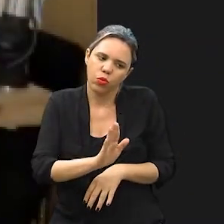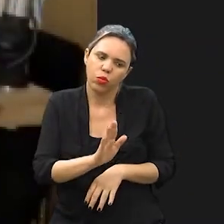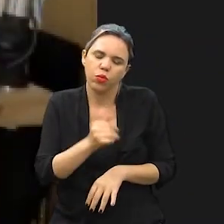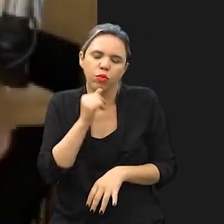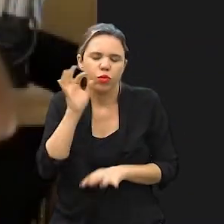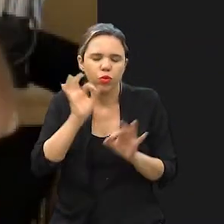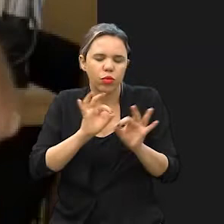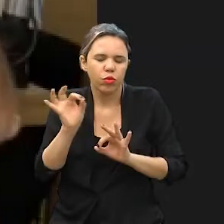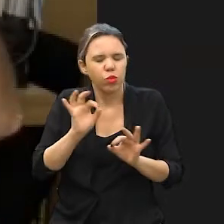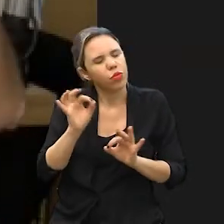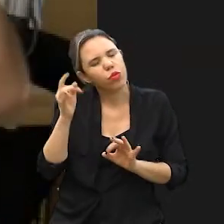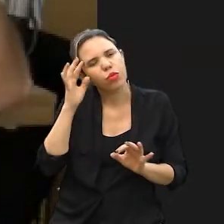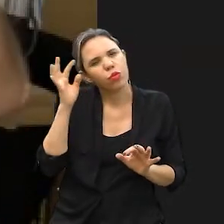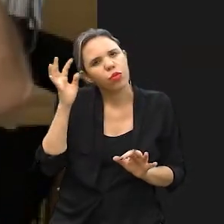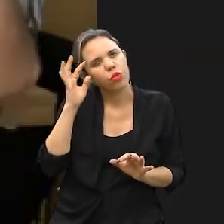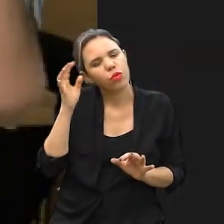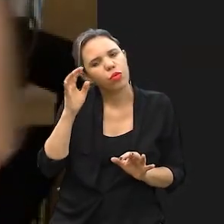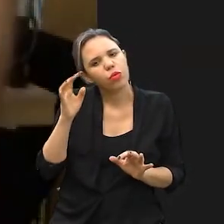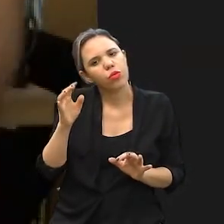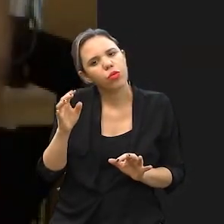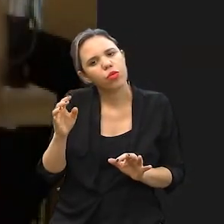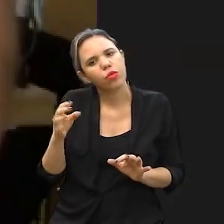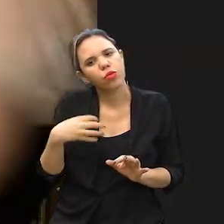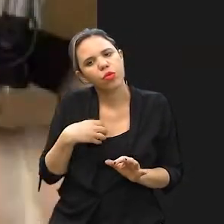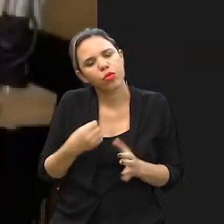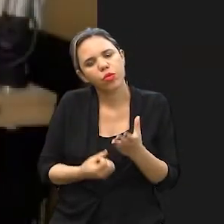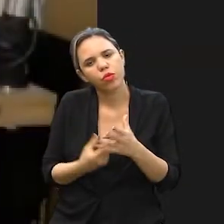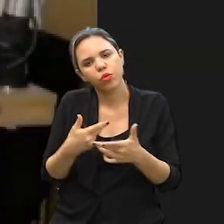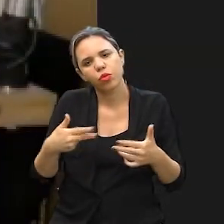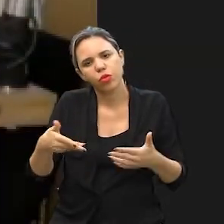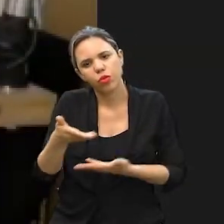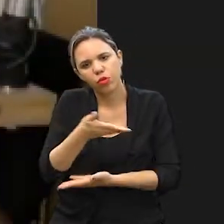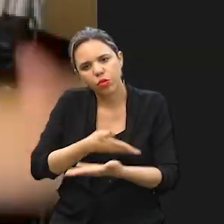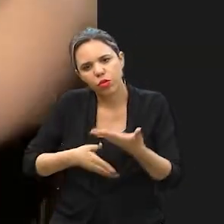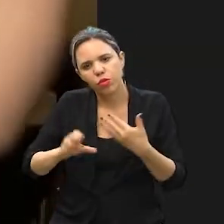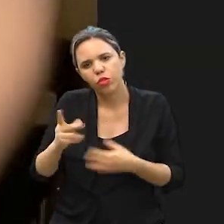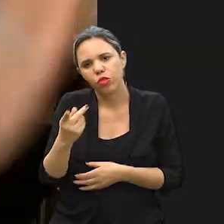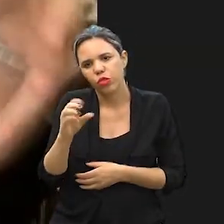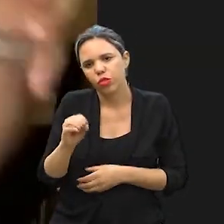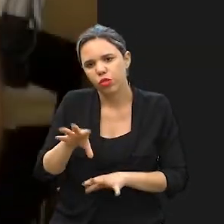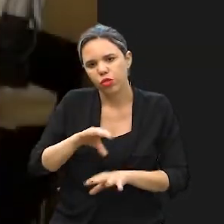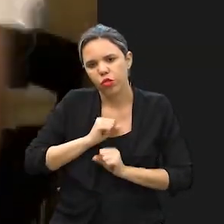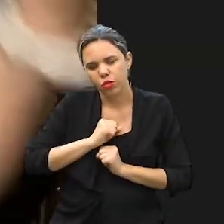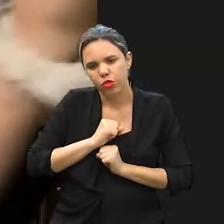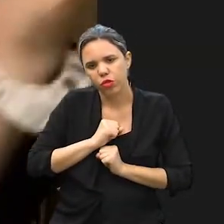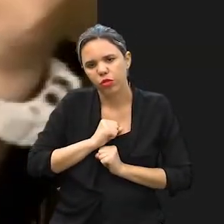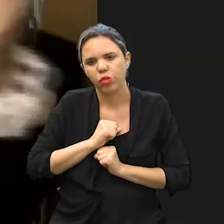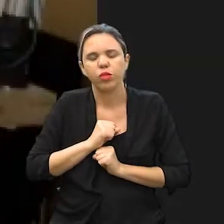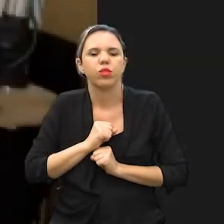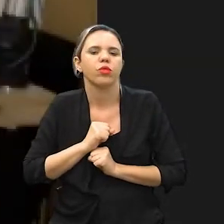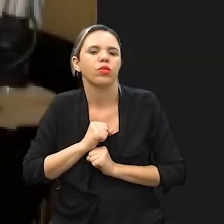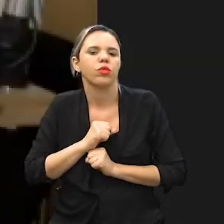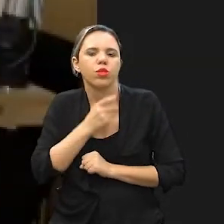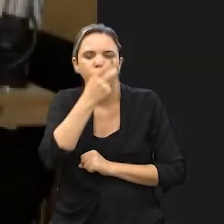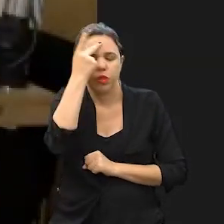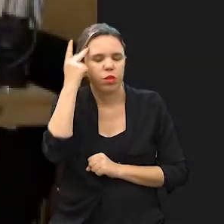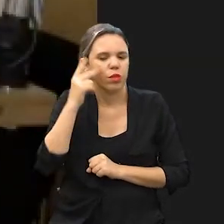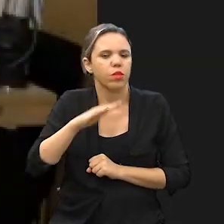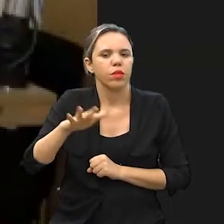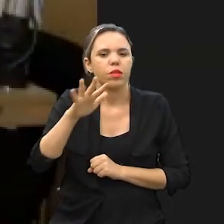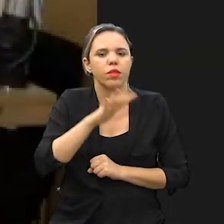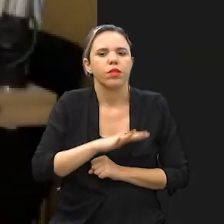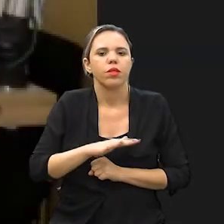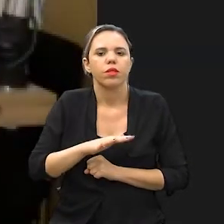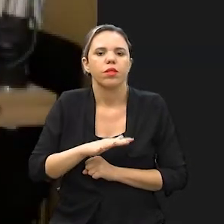mas numa atmosfera, né? O Chico da Tiana incorpora uma atmosfera de pessoas